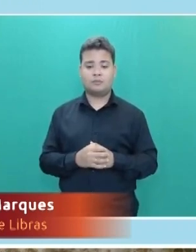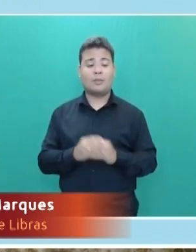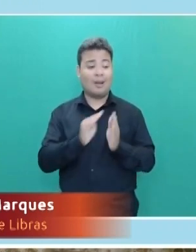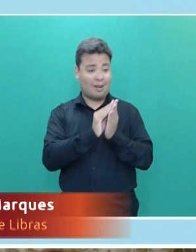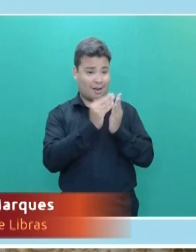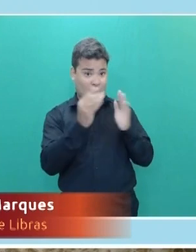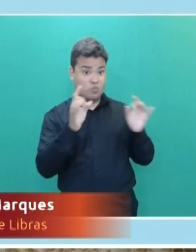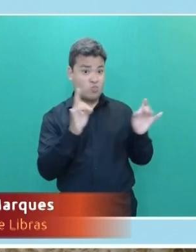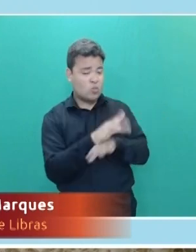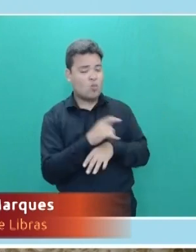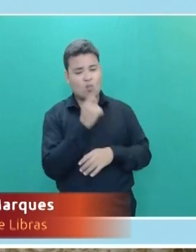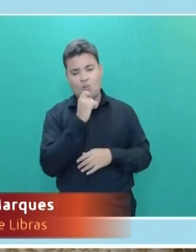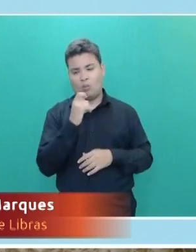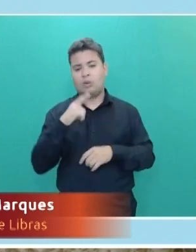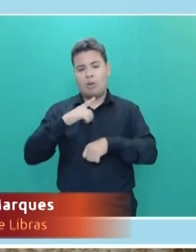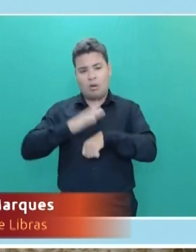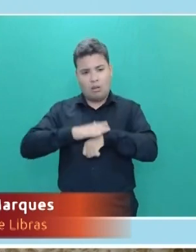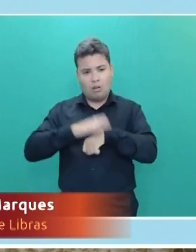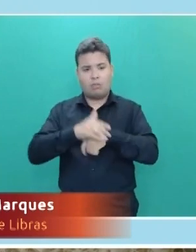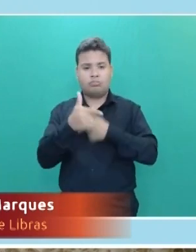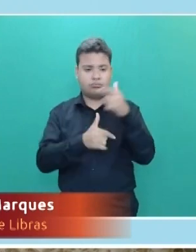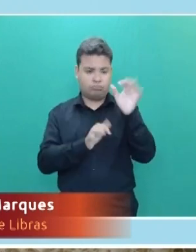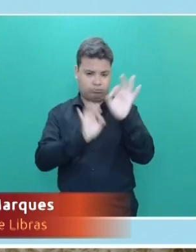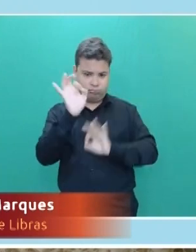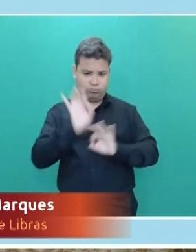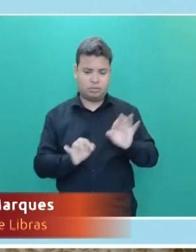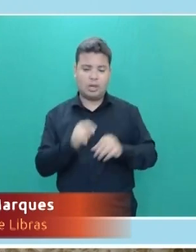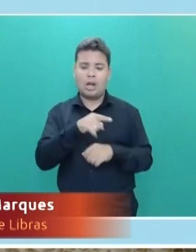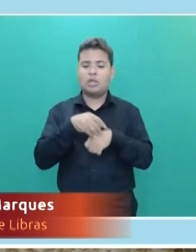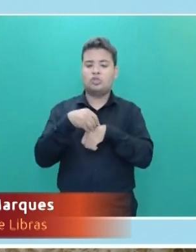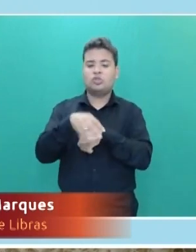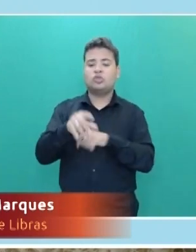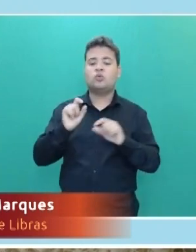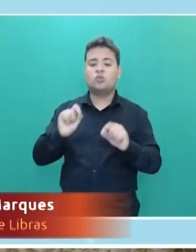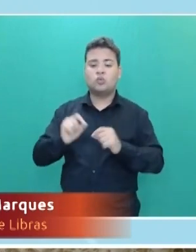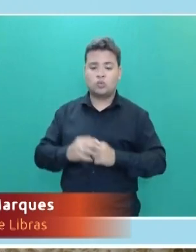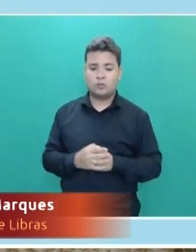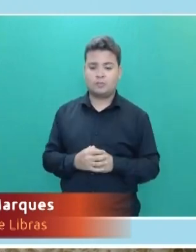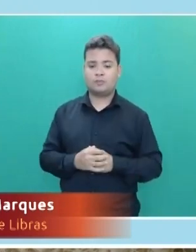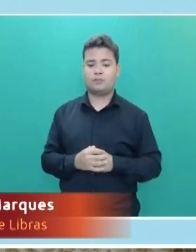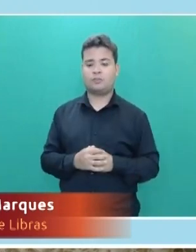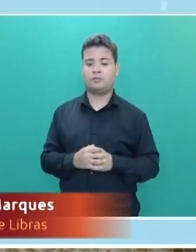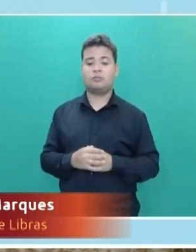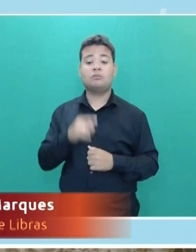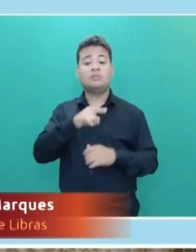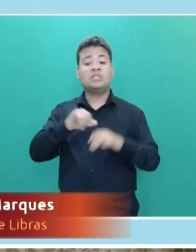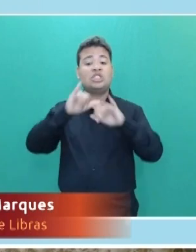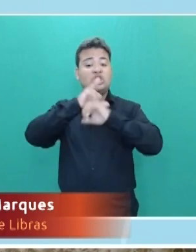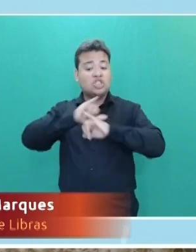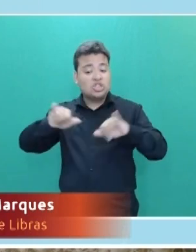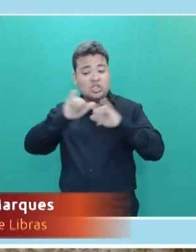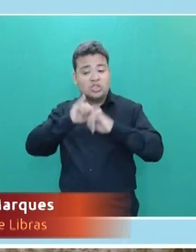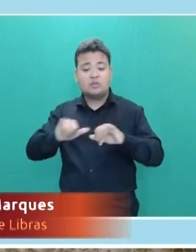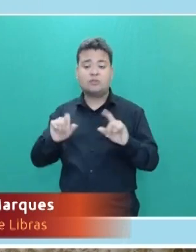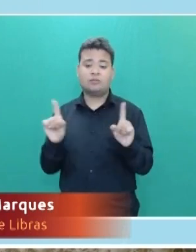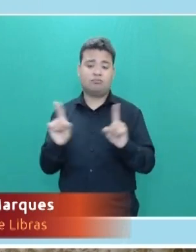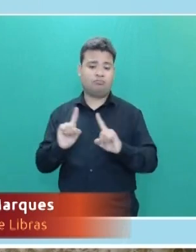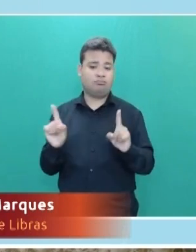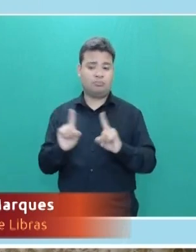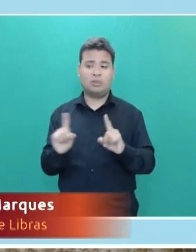né? Uma das recomendações é exatamente essa, não divulgar, não sair espalhando nos grupos de